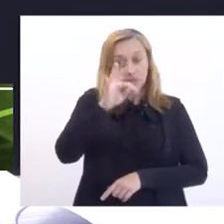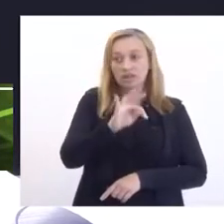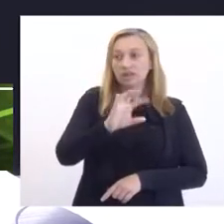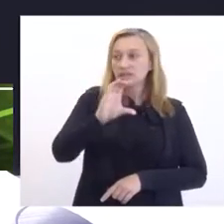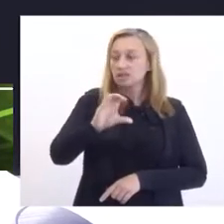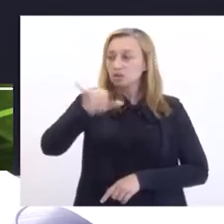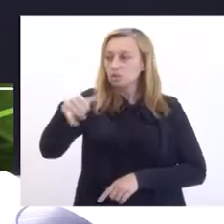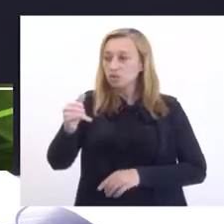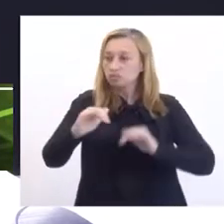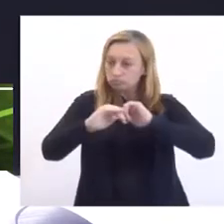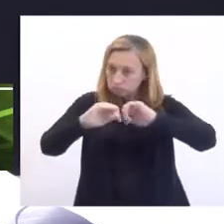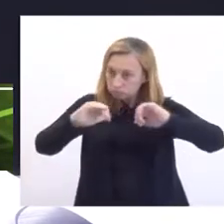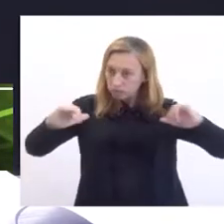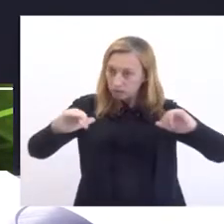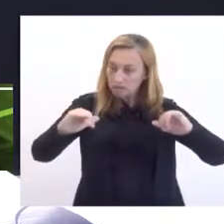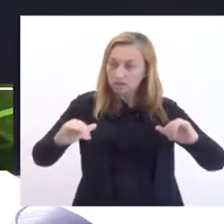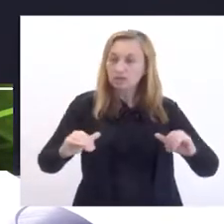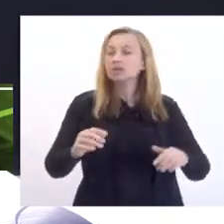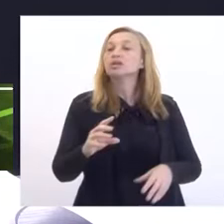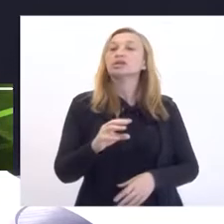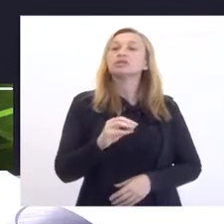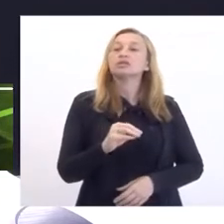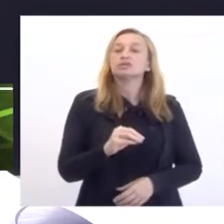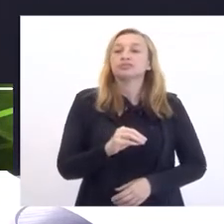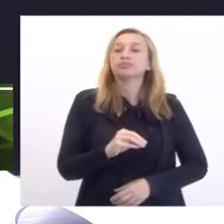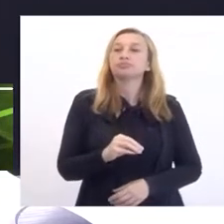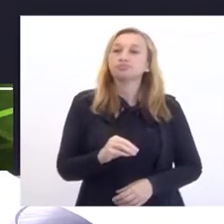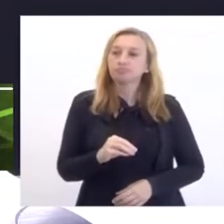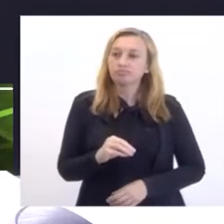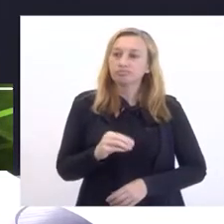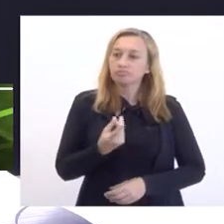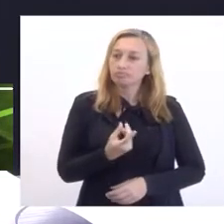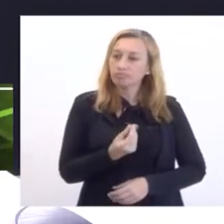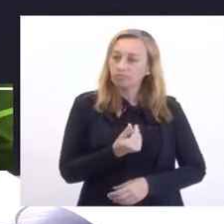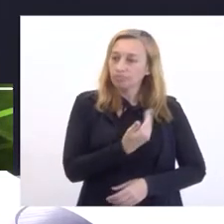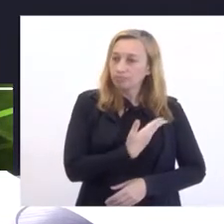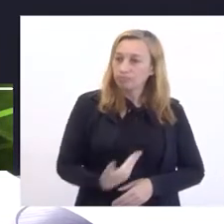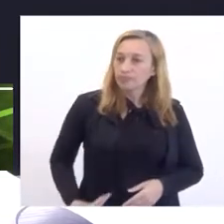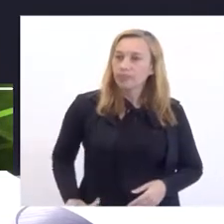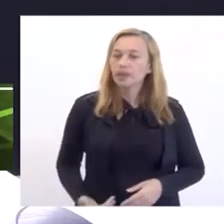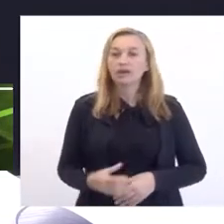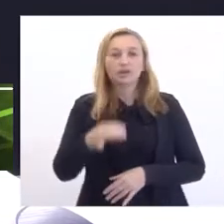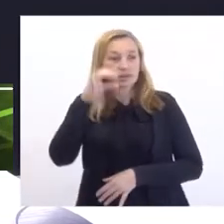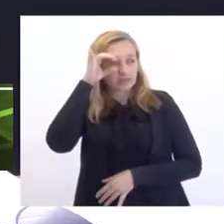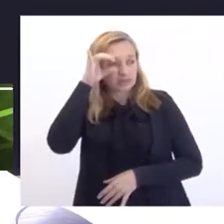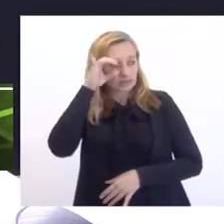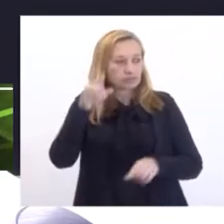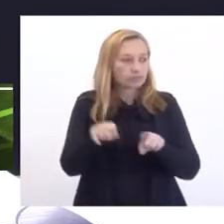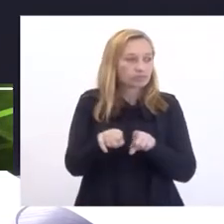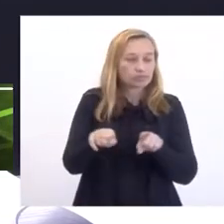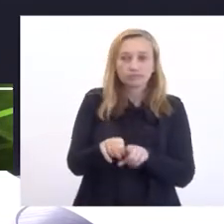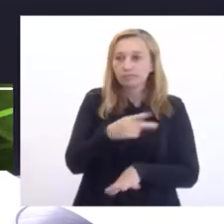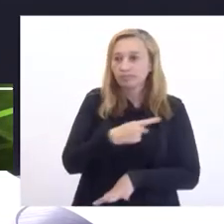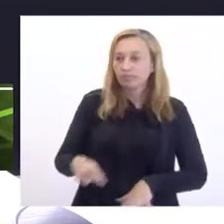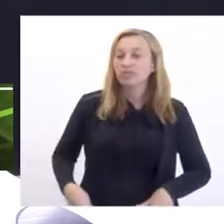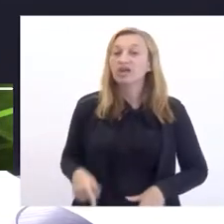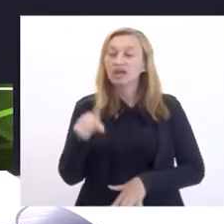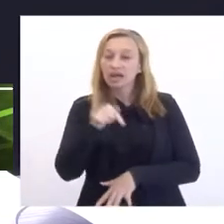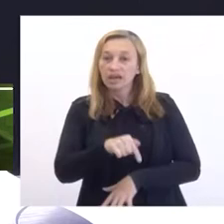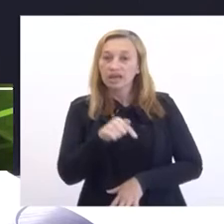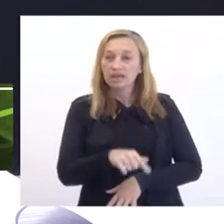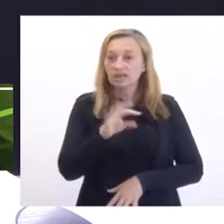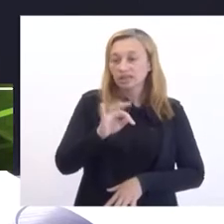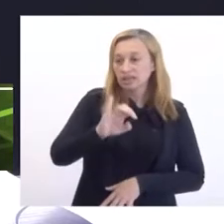contas da presidente Dilma do presidente Michel Temer. E a posição do TCE aqui foi